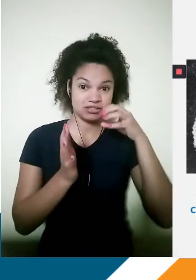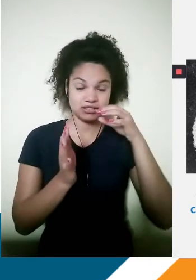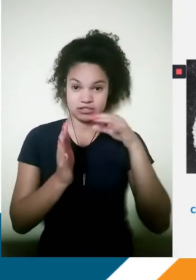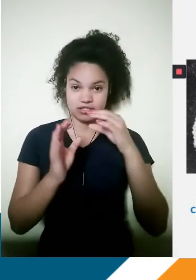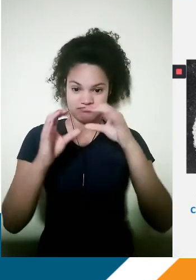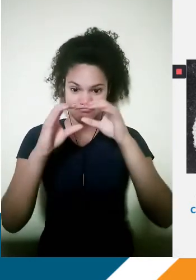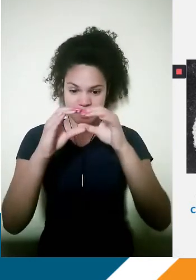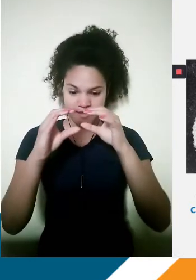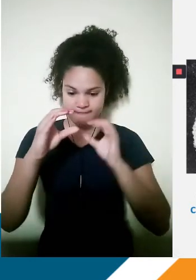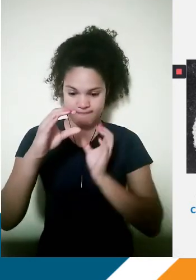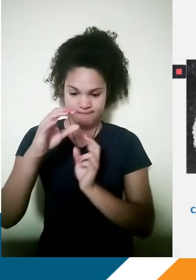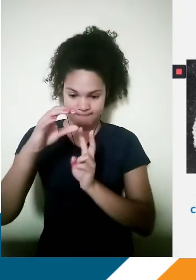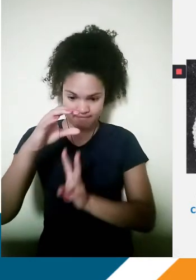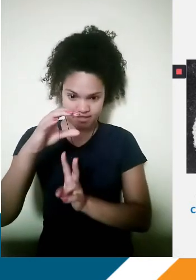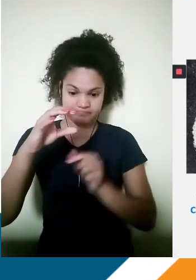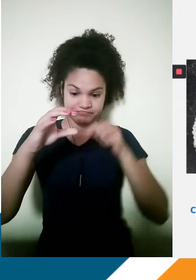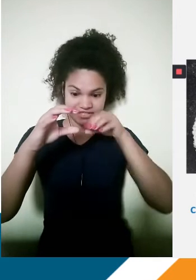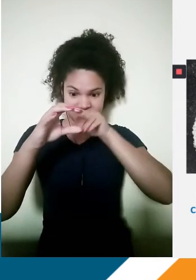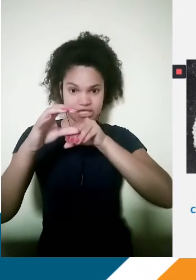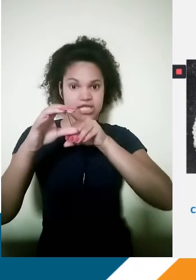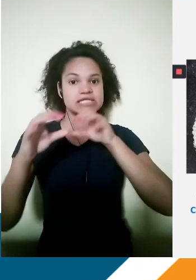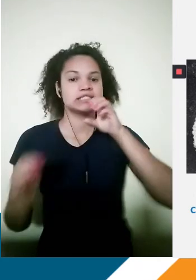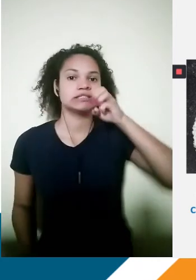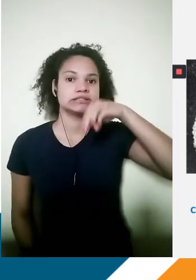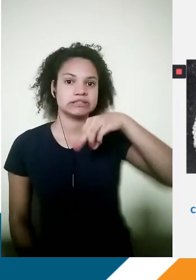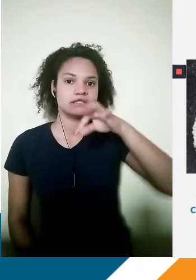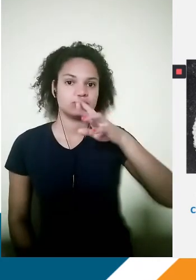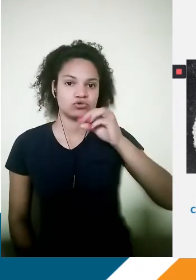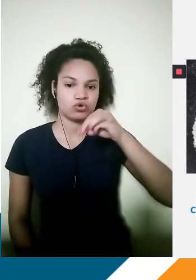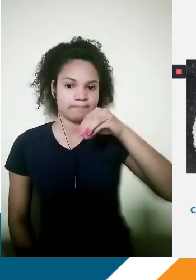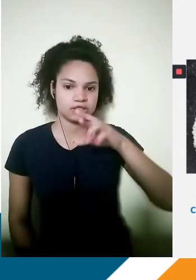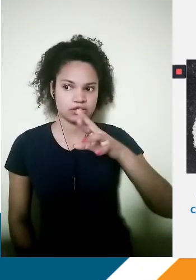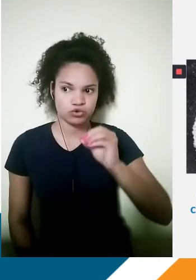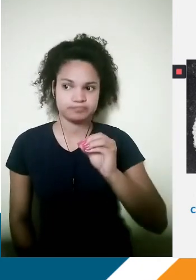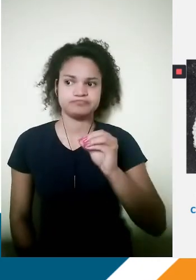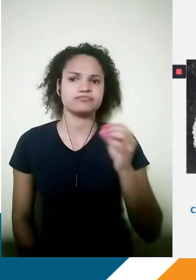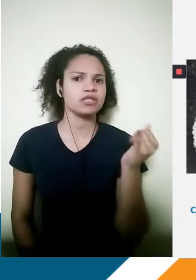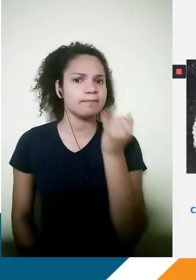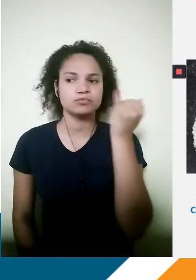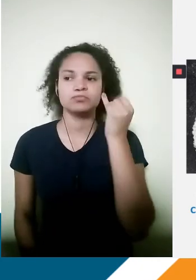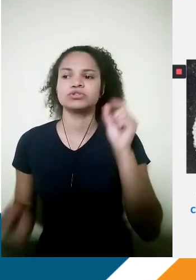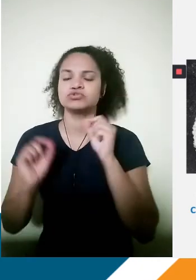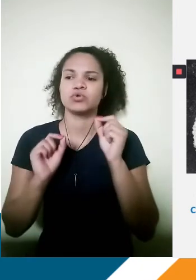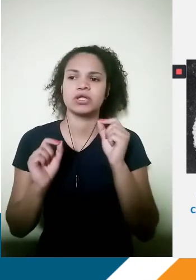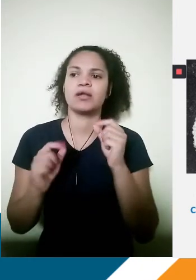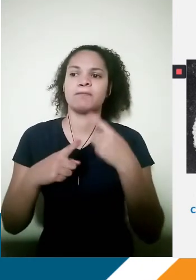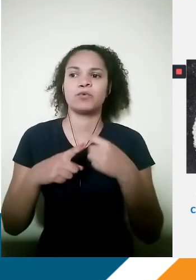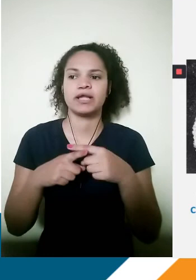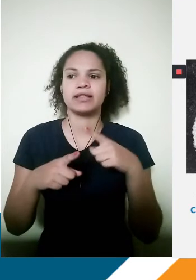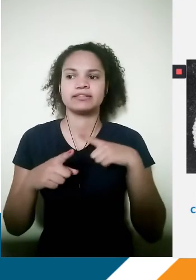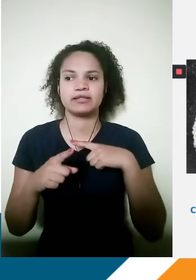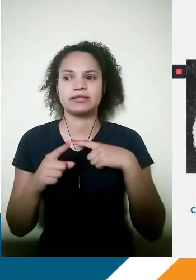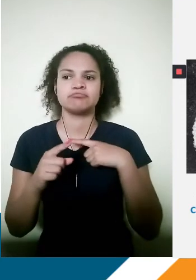importante, por exemplo, na divisão celular, quando os cromossomos migram para as células que são formadas para os